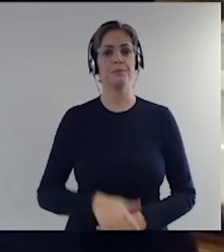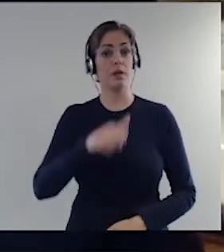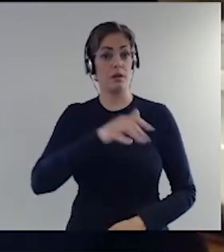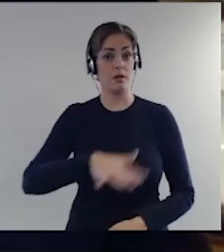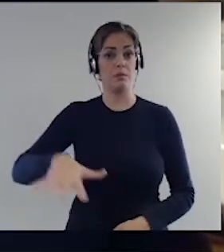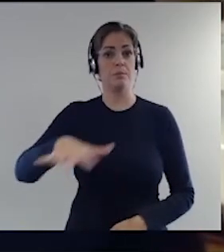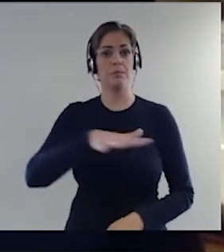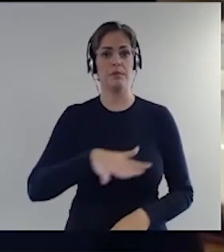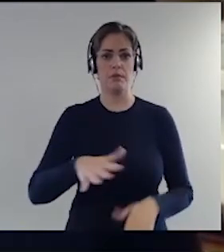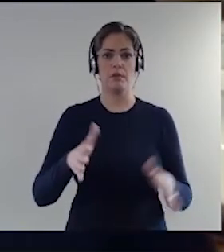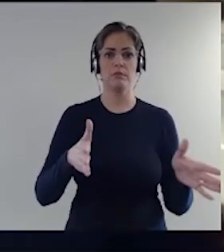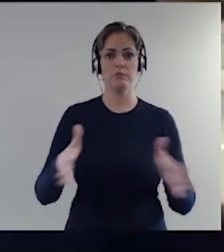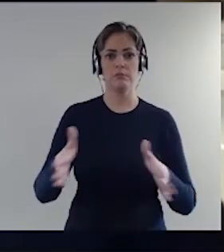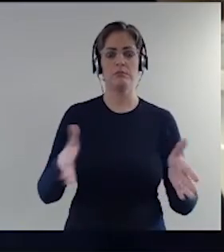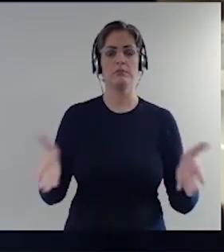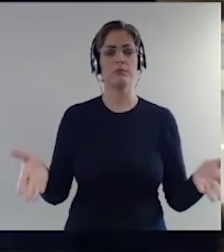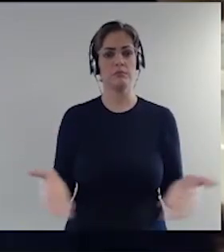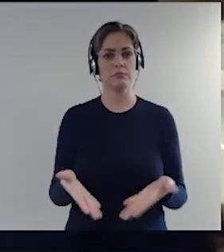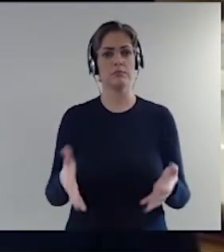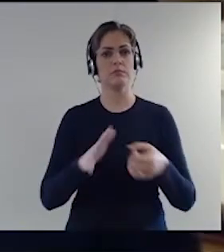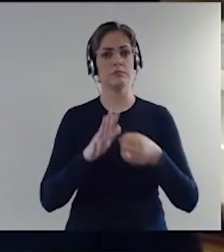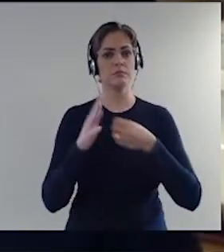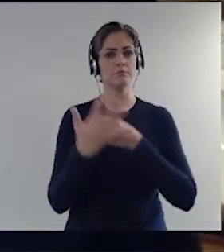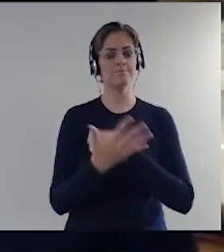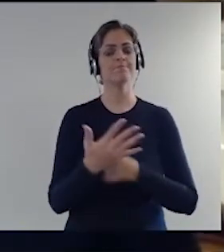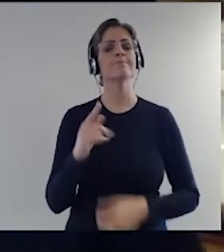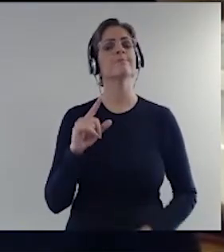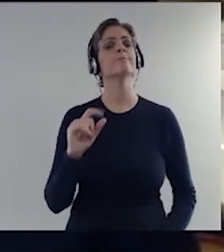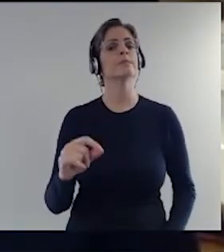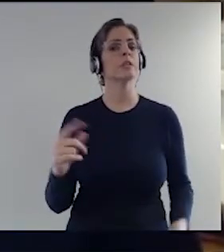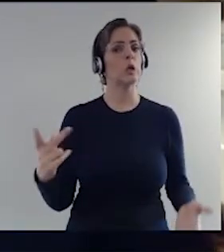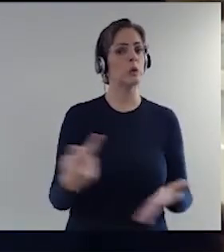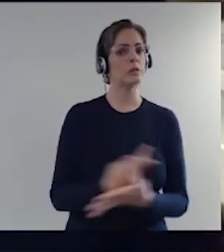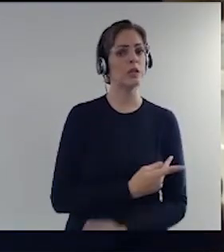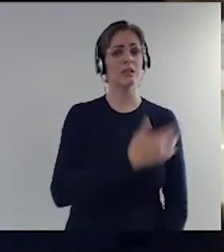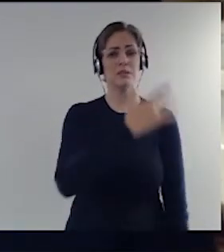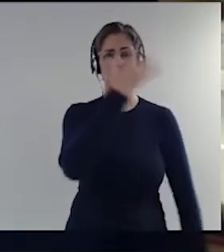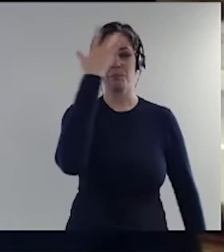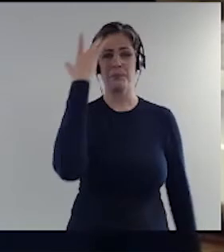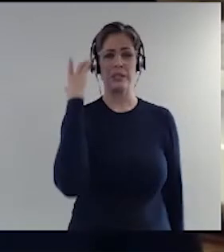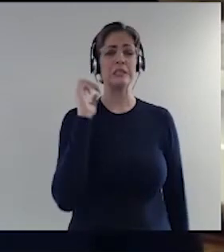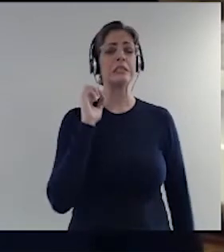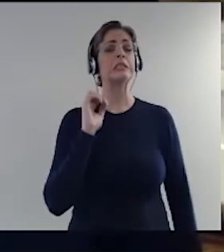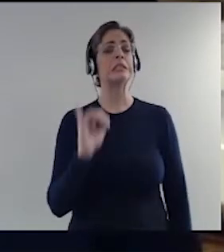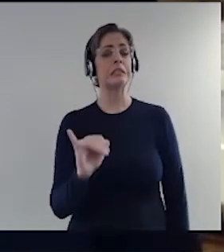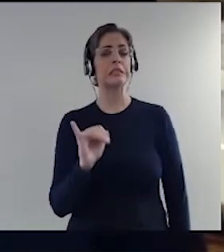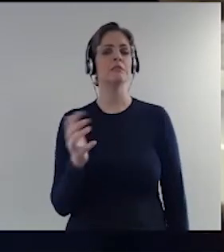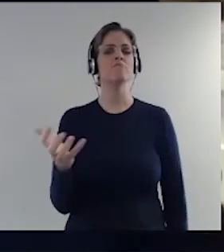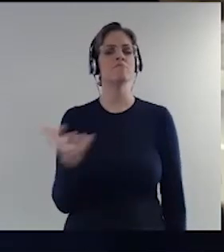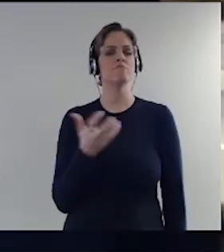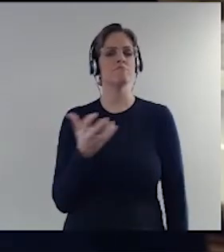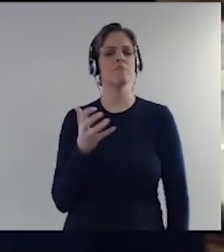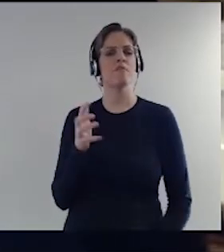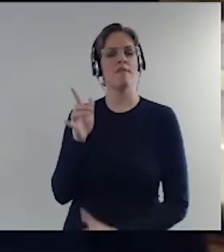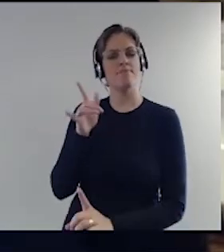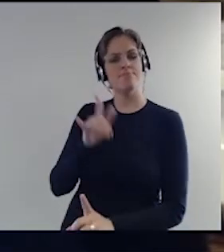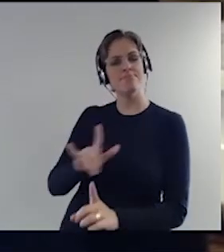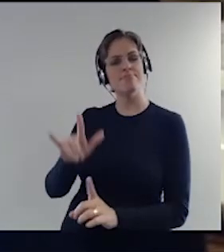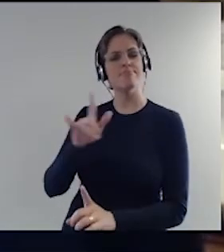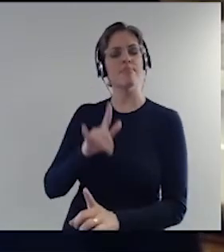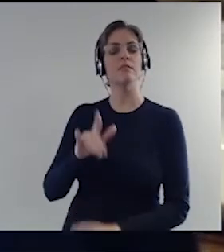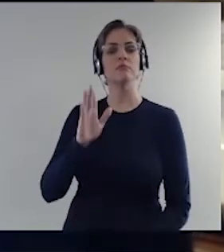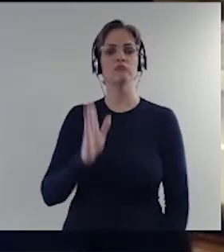pandemia permitiu que quem já tinha uma tendência à alienação, quem já tinha